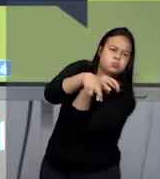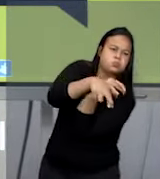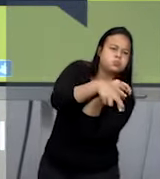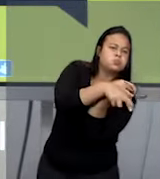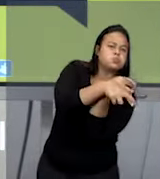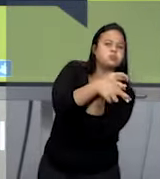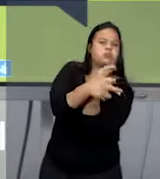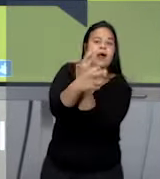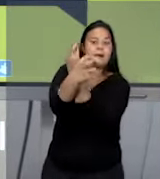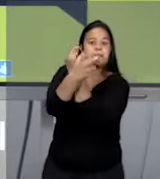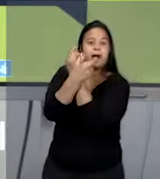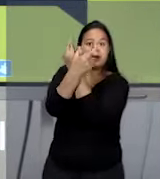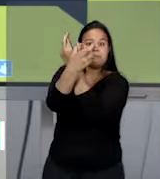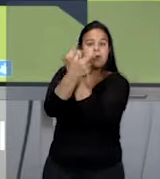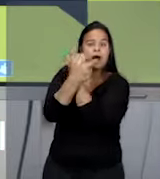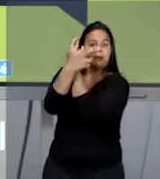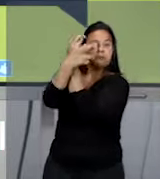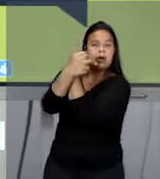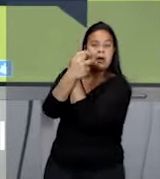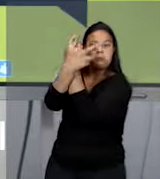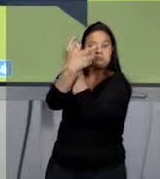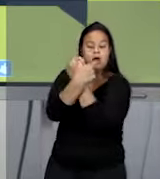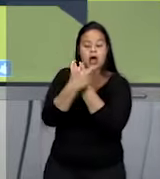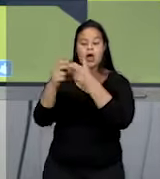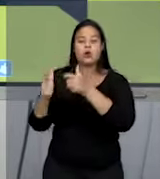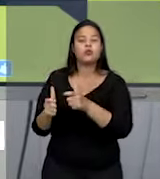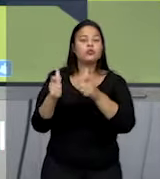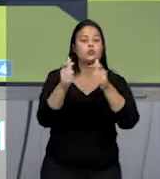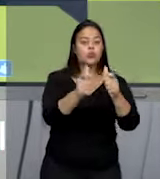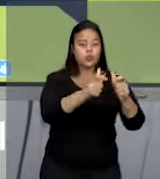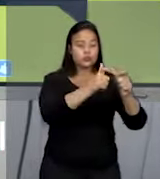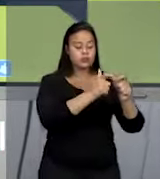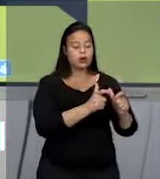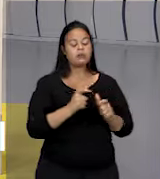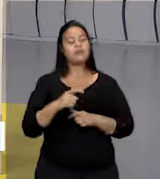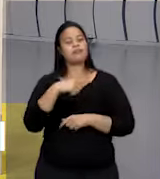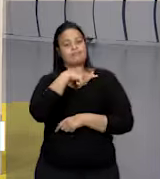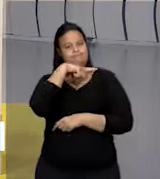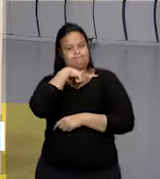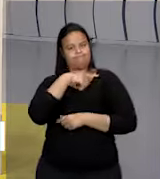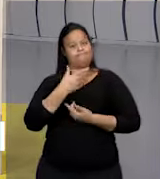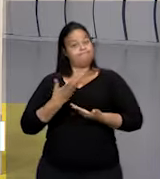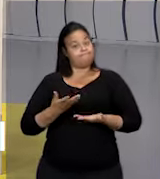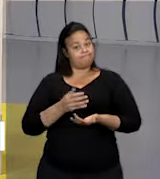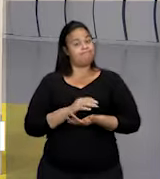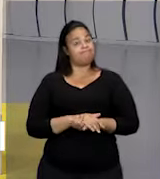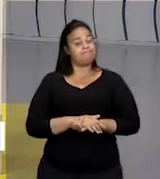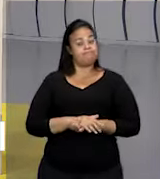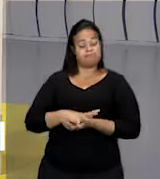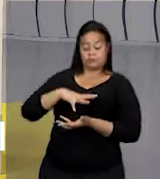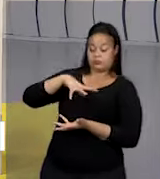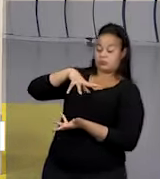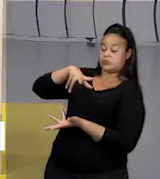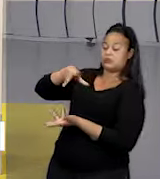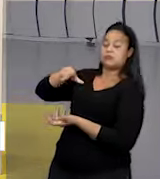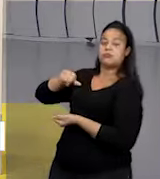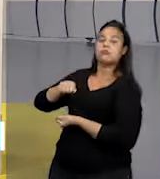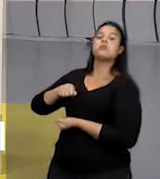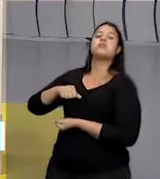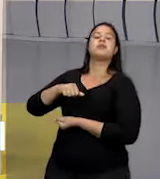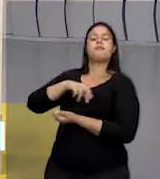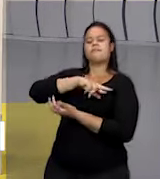sinais do satélite que vão indicar sua localização. Então, em torno da Terra existem